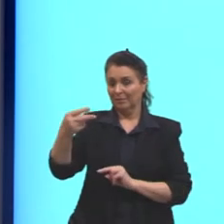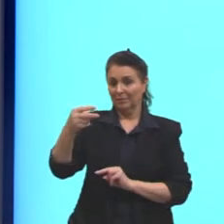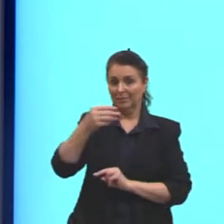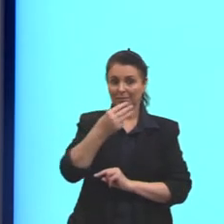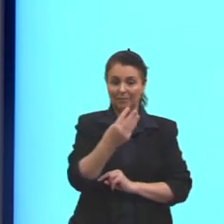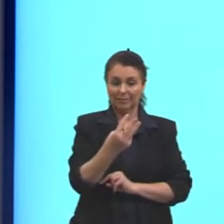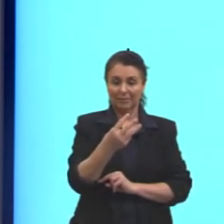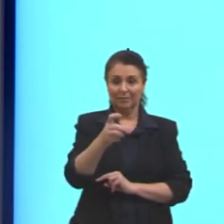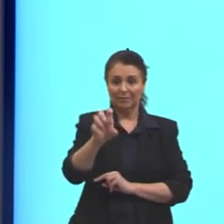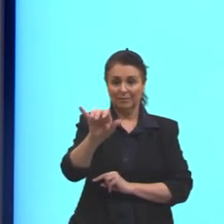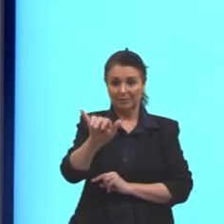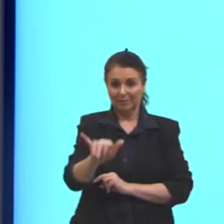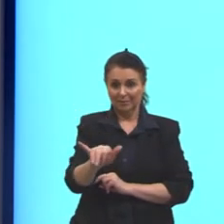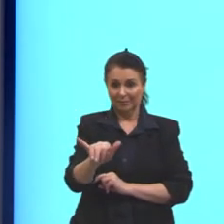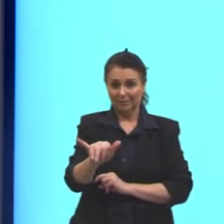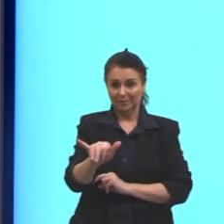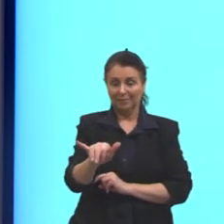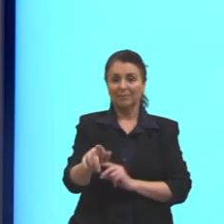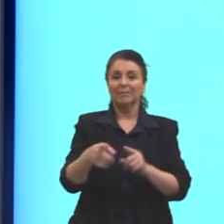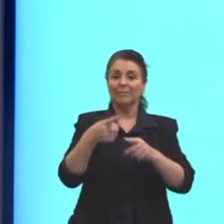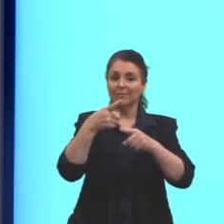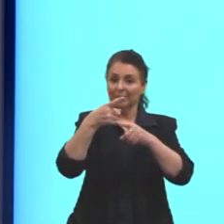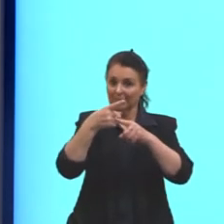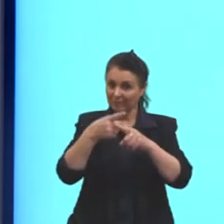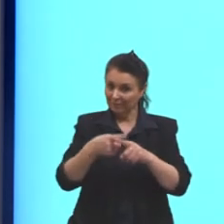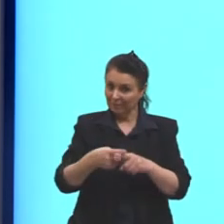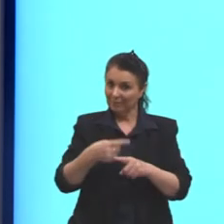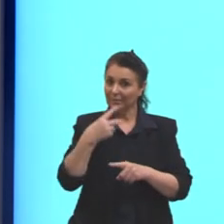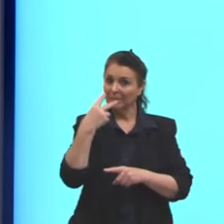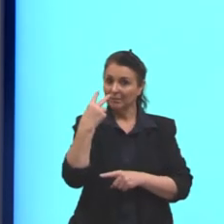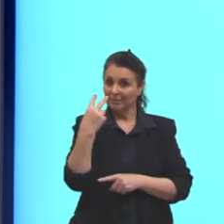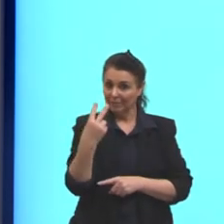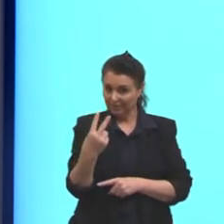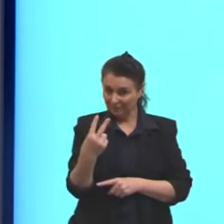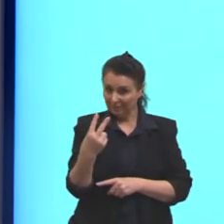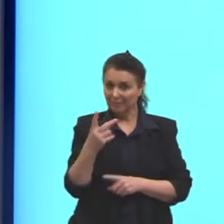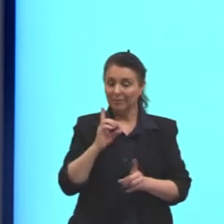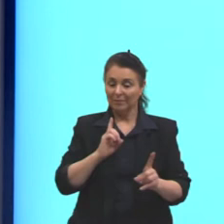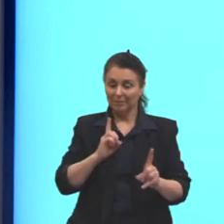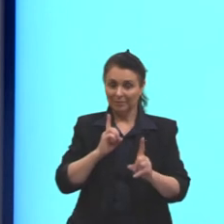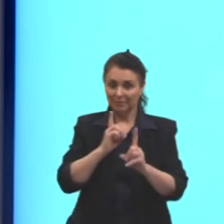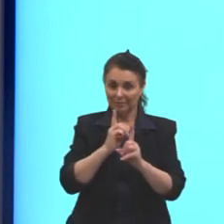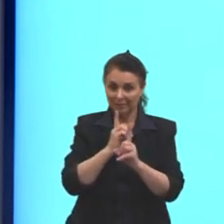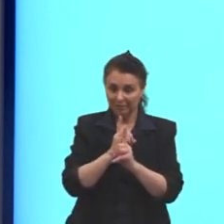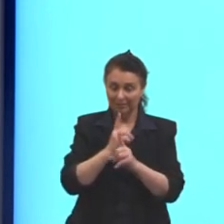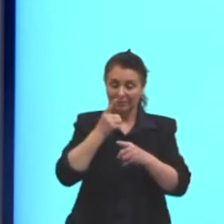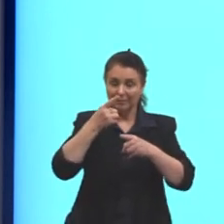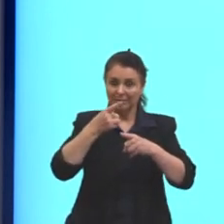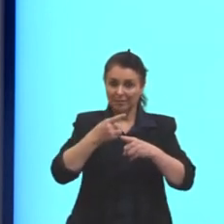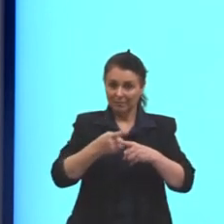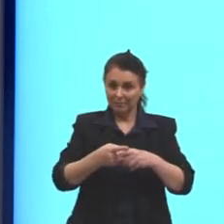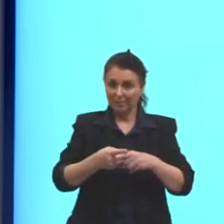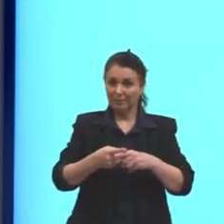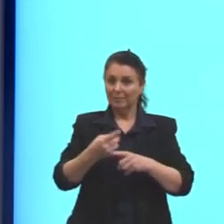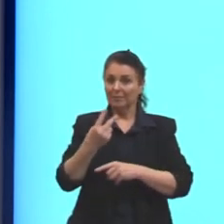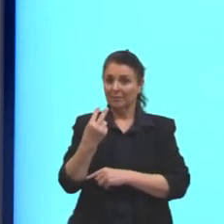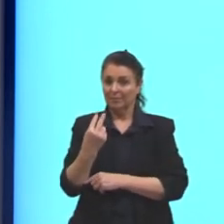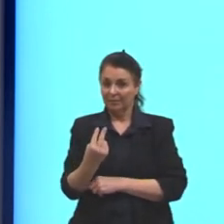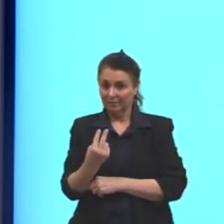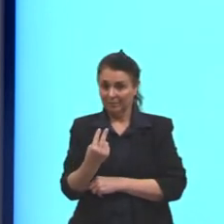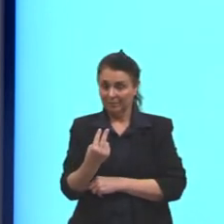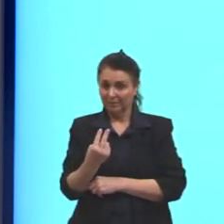3y bom multiplicamos esses dois termos que nós encontramos e multiplicamos por 2